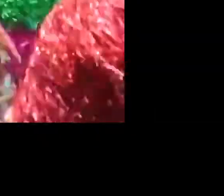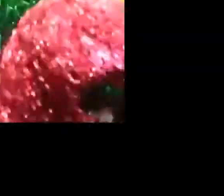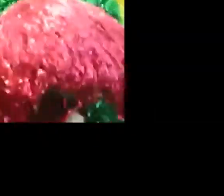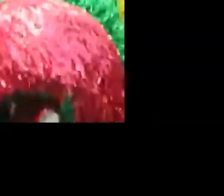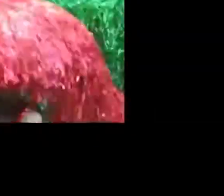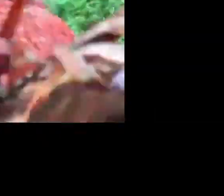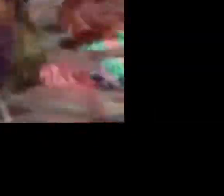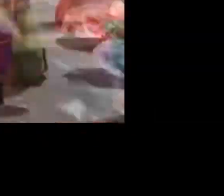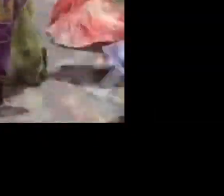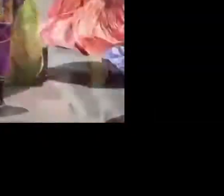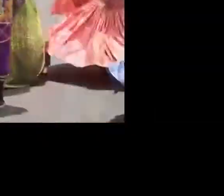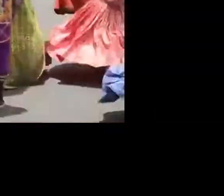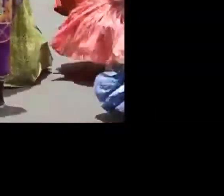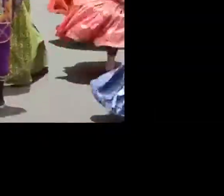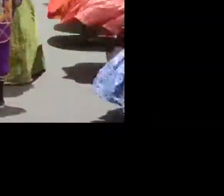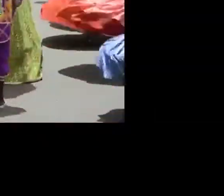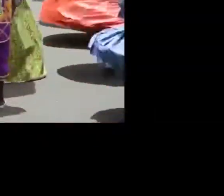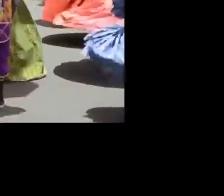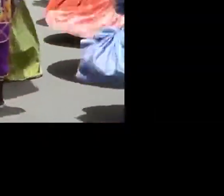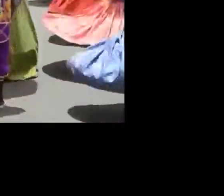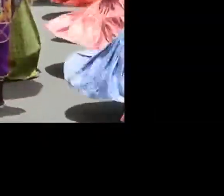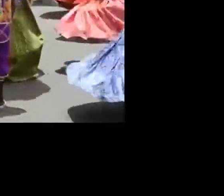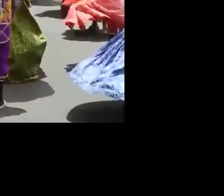no céu.